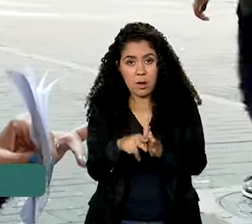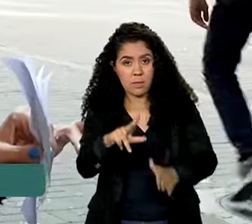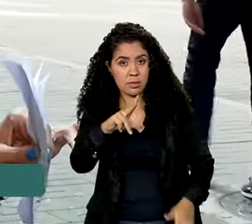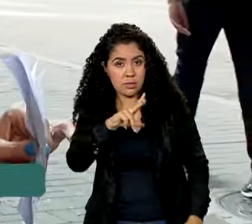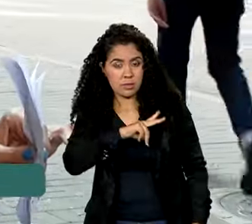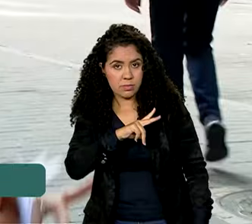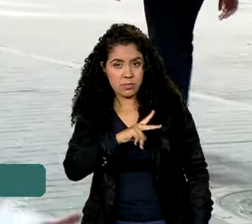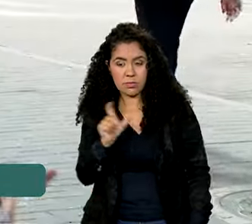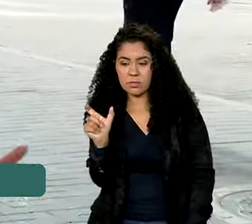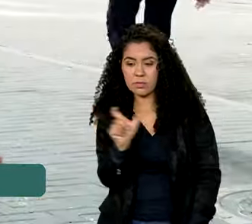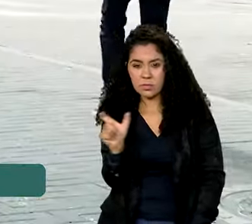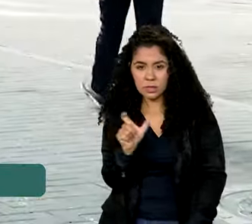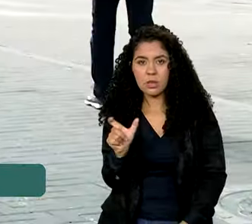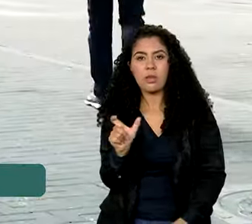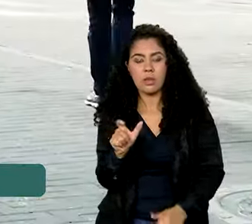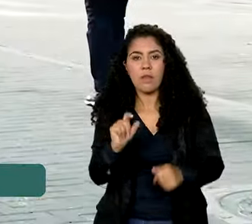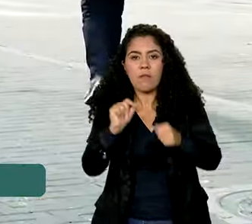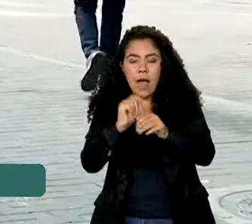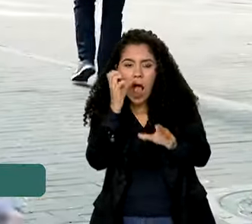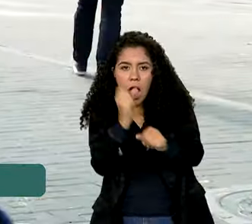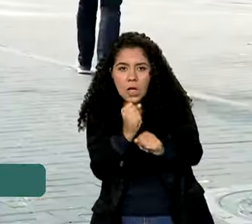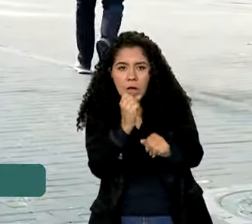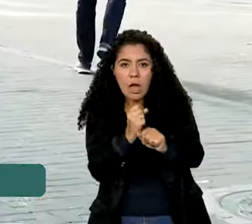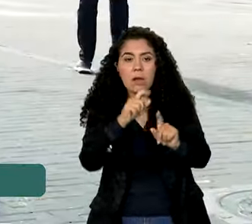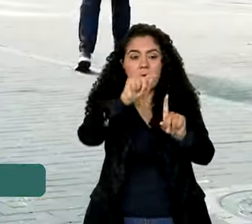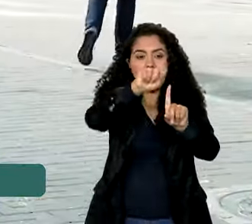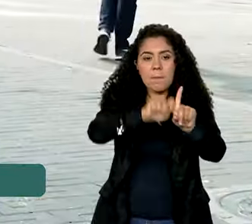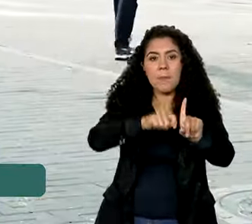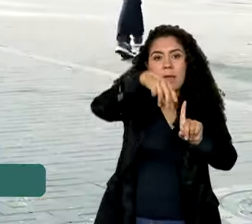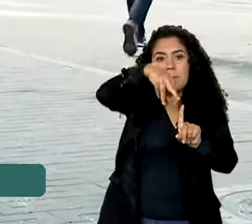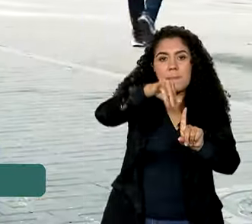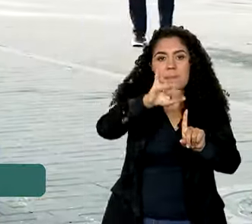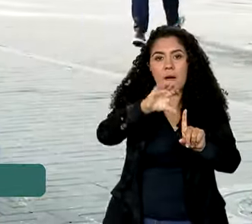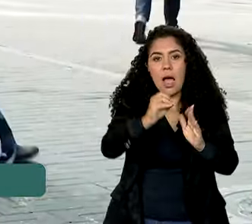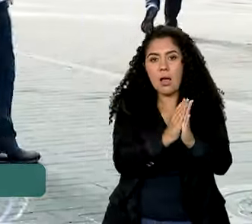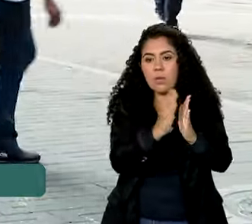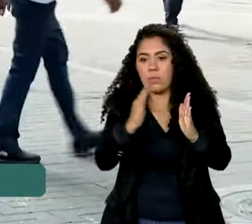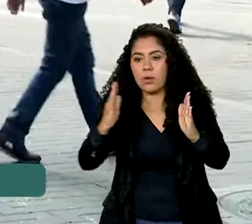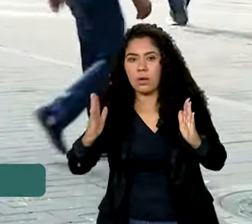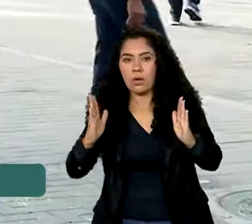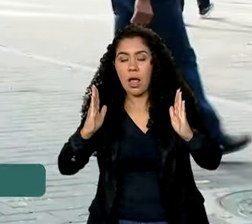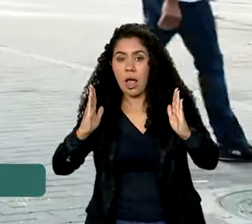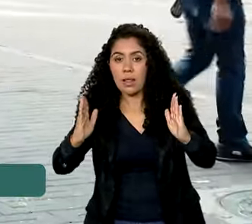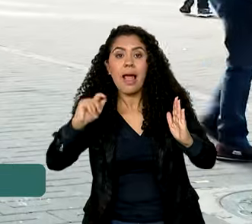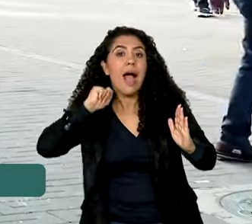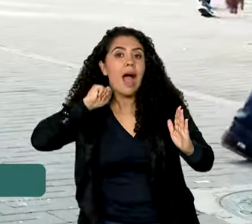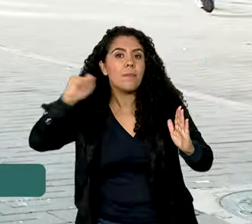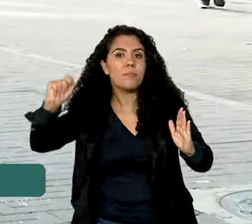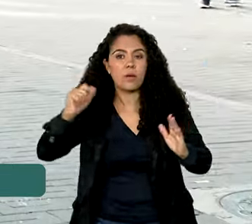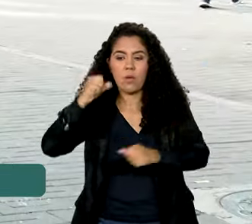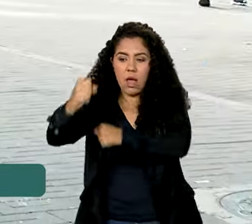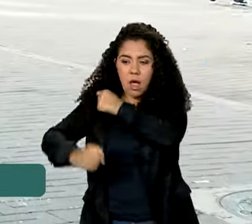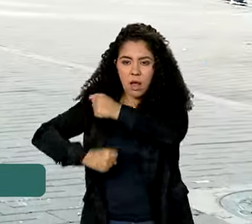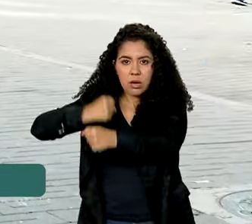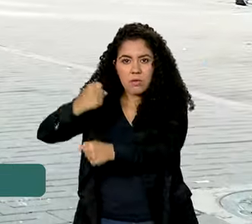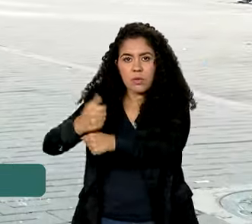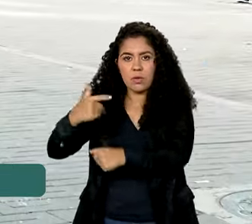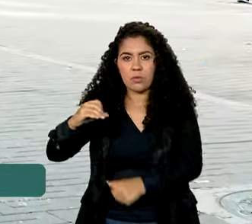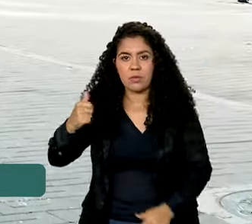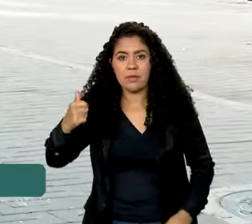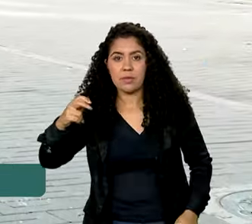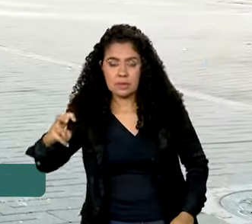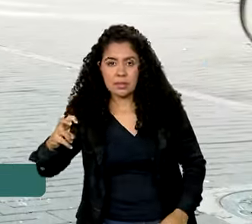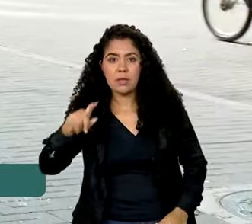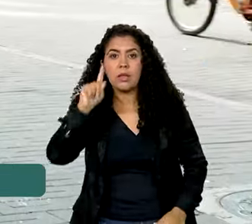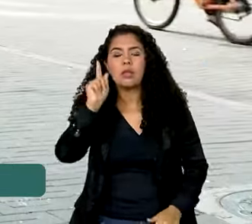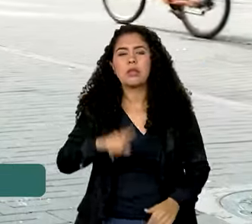de maio de 2024 até abril de 2025. Vai atingir aí contratos de quase